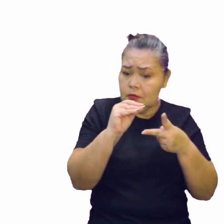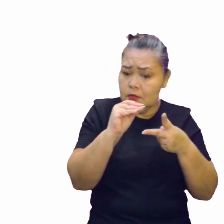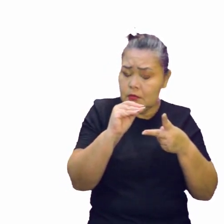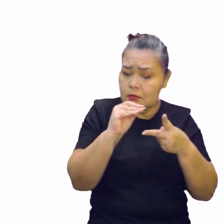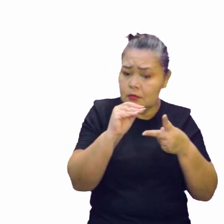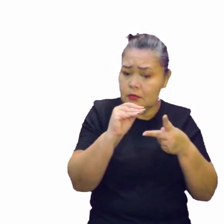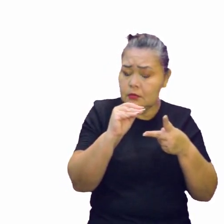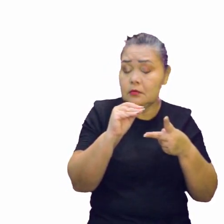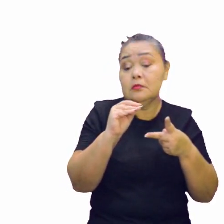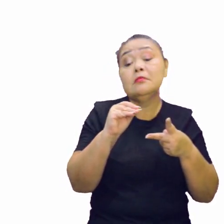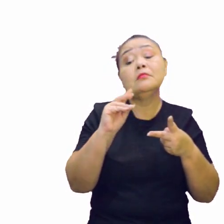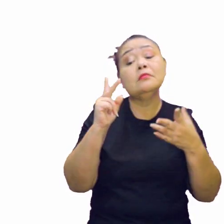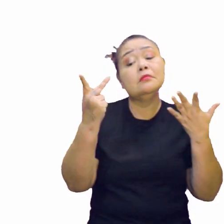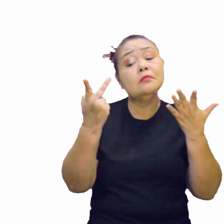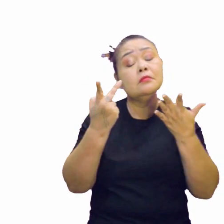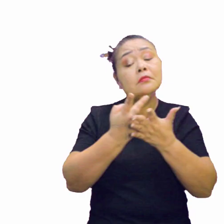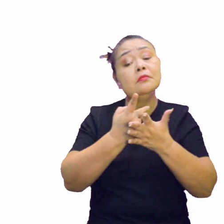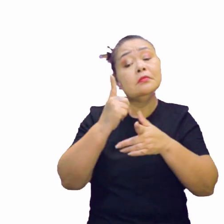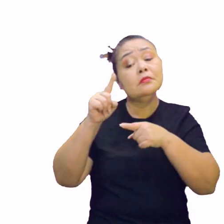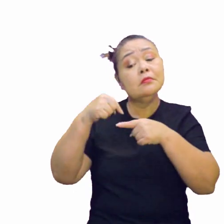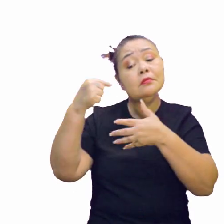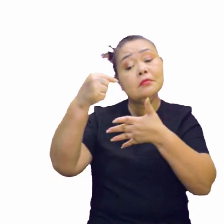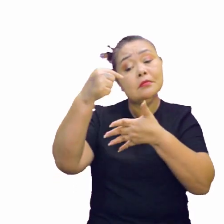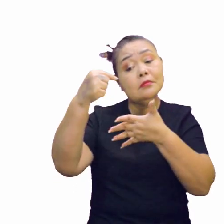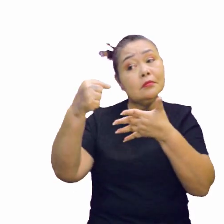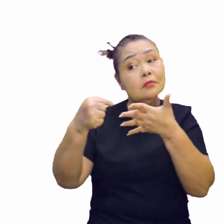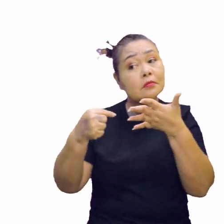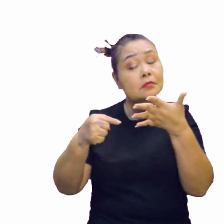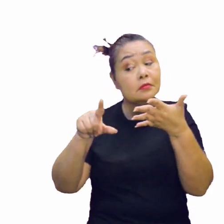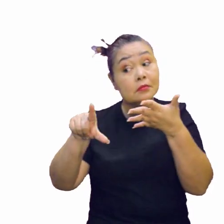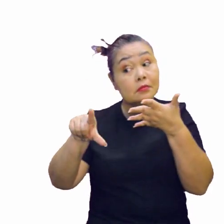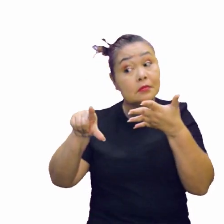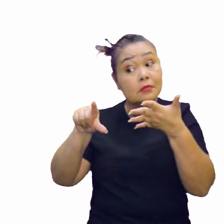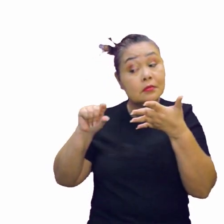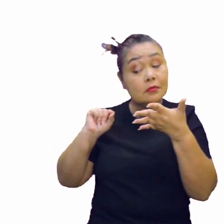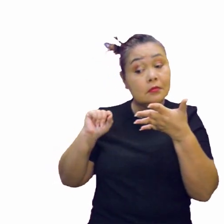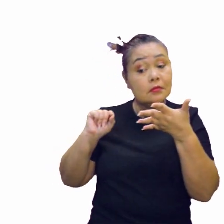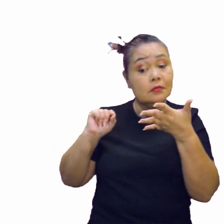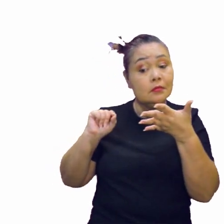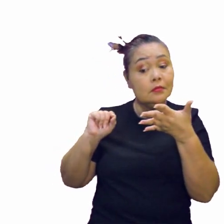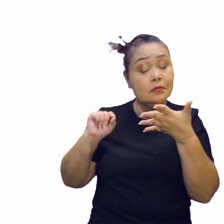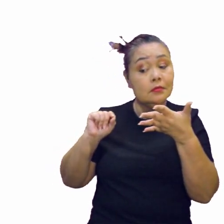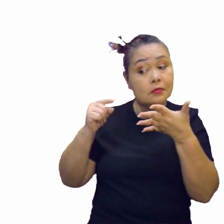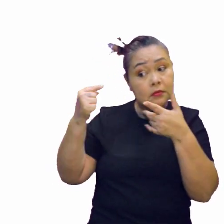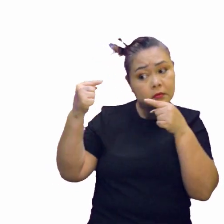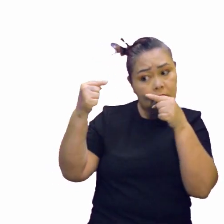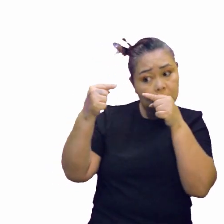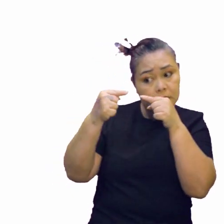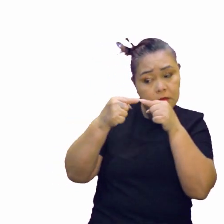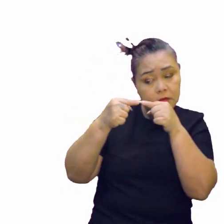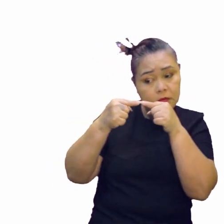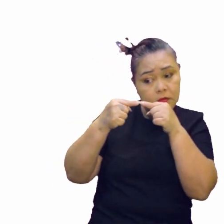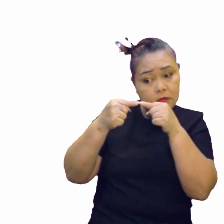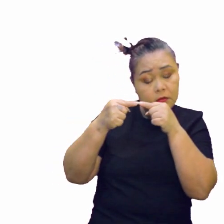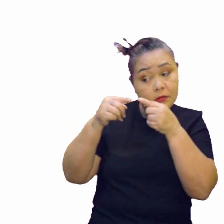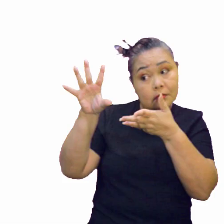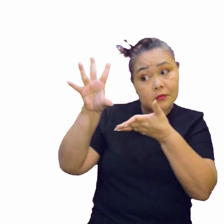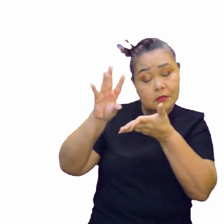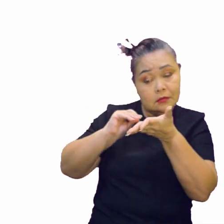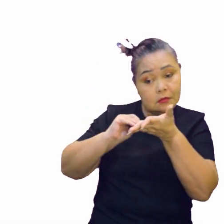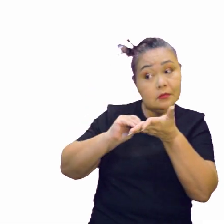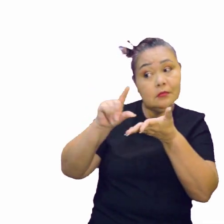causam fatores que você tem que selecionar de acordo com o modelo que você